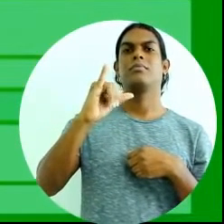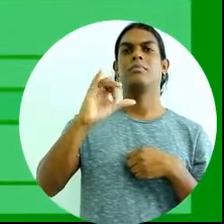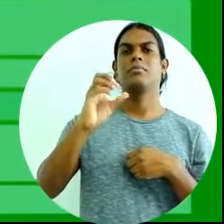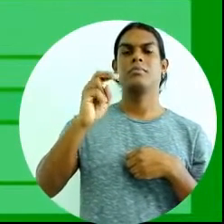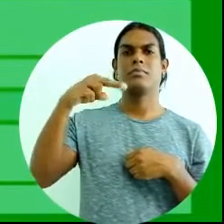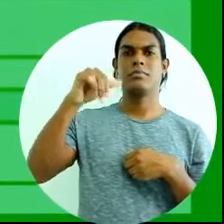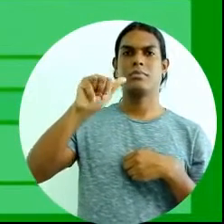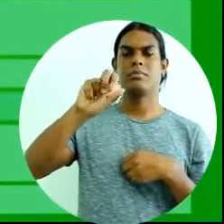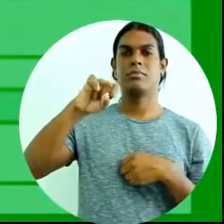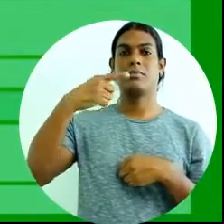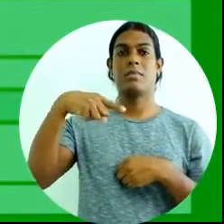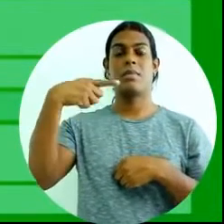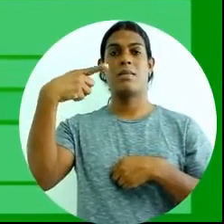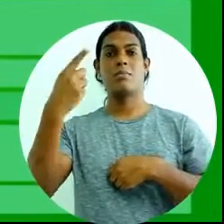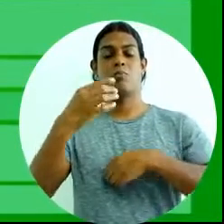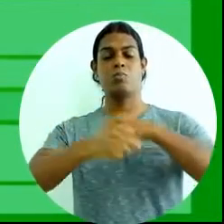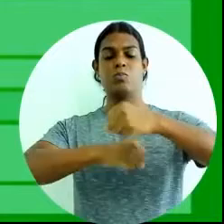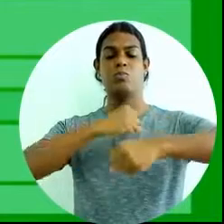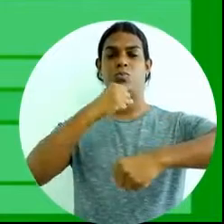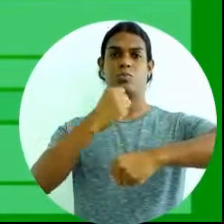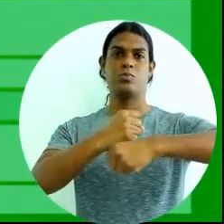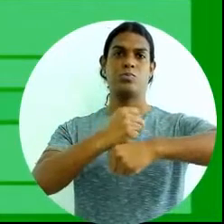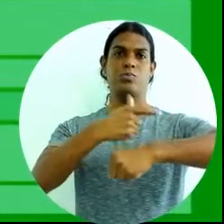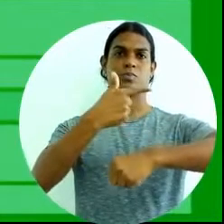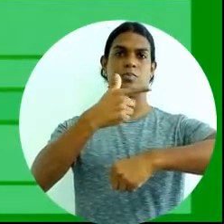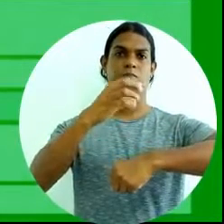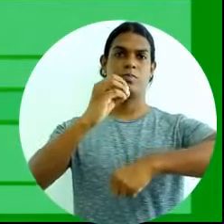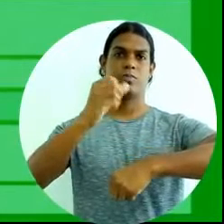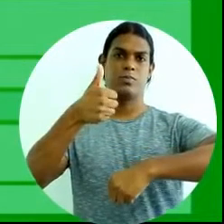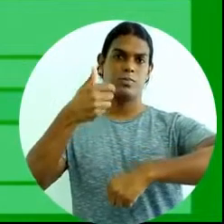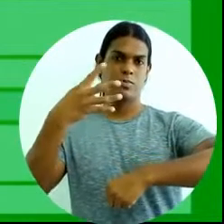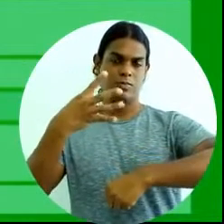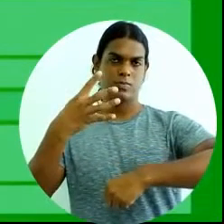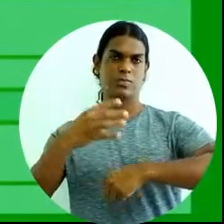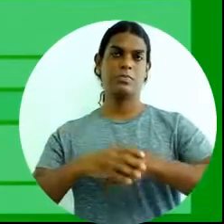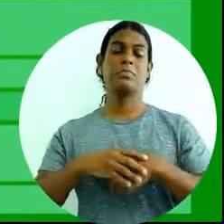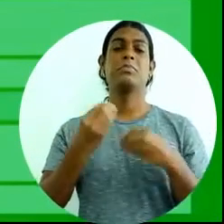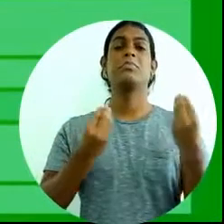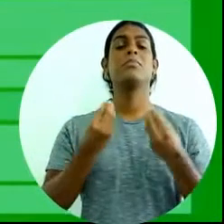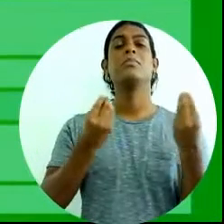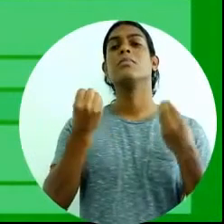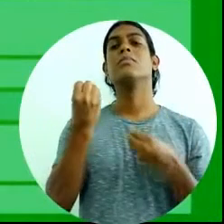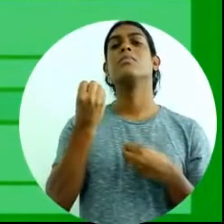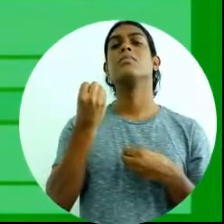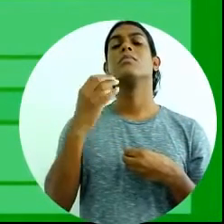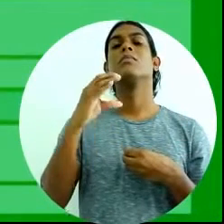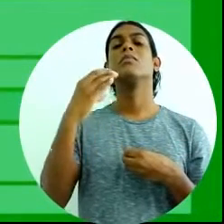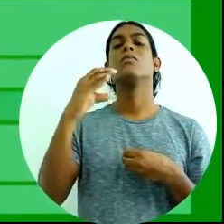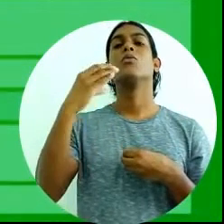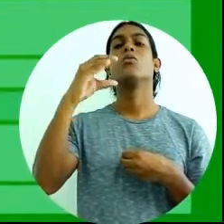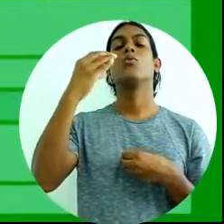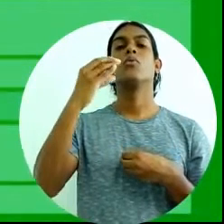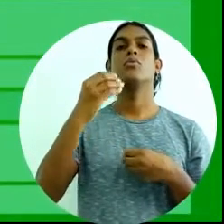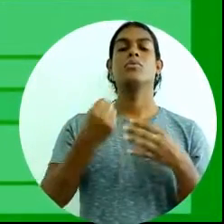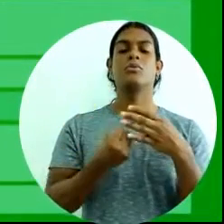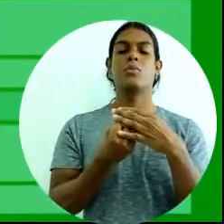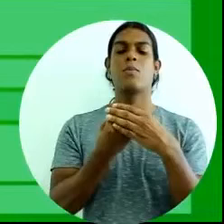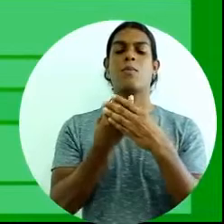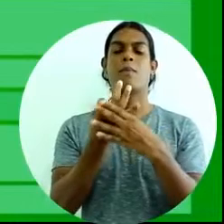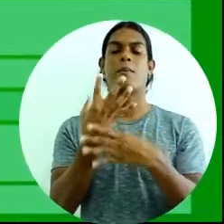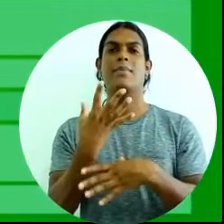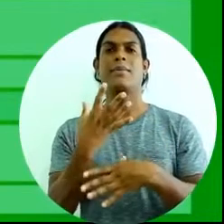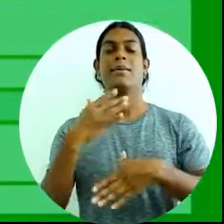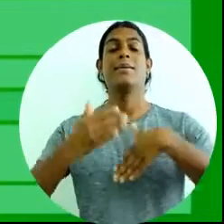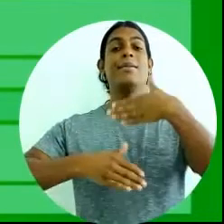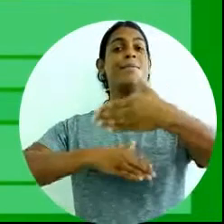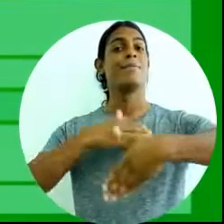de 2014 para frente? A área de produção, por exemplo, qual deve ser o custo total de produção? Qual